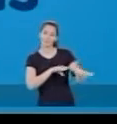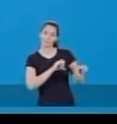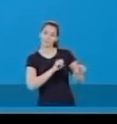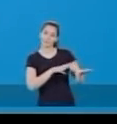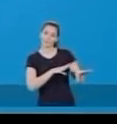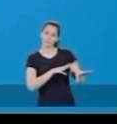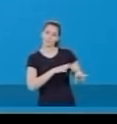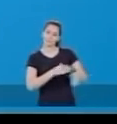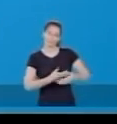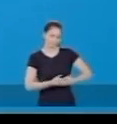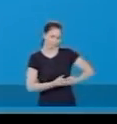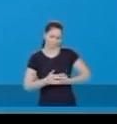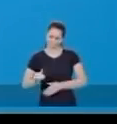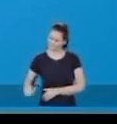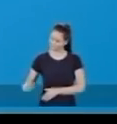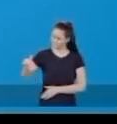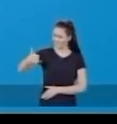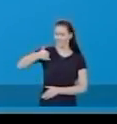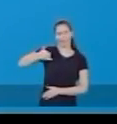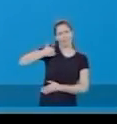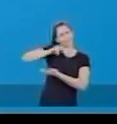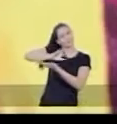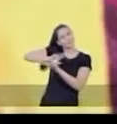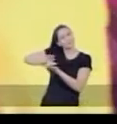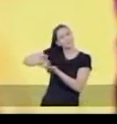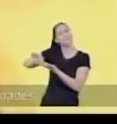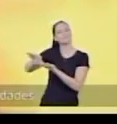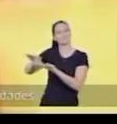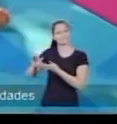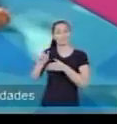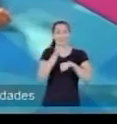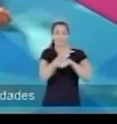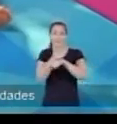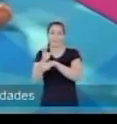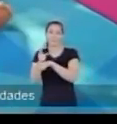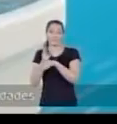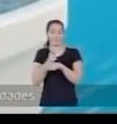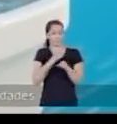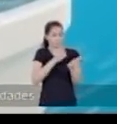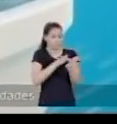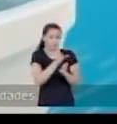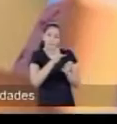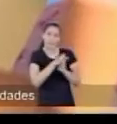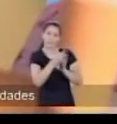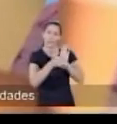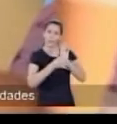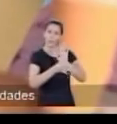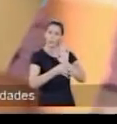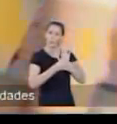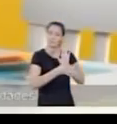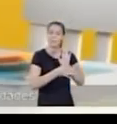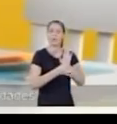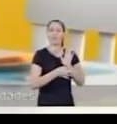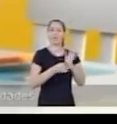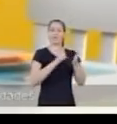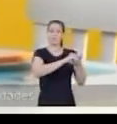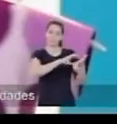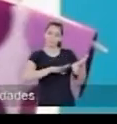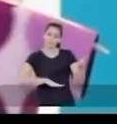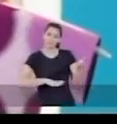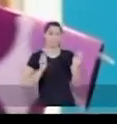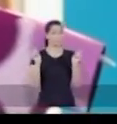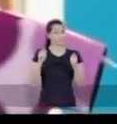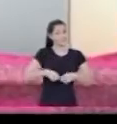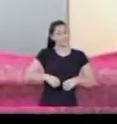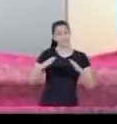conteúdos educativos para pequenos de todas as faixas etárias. E uma série de vídeos que trazem orientações e sugestões de